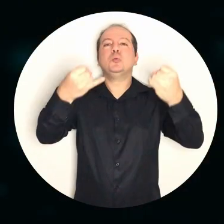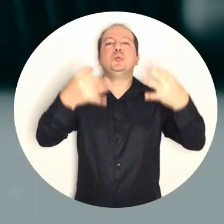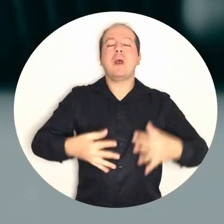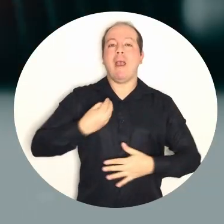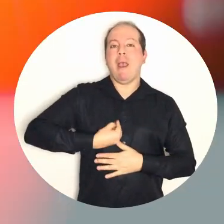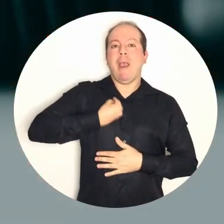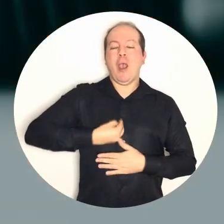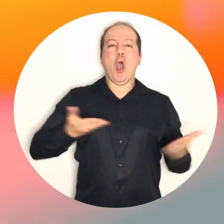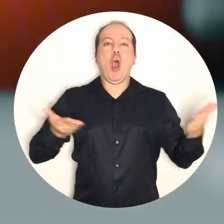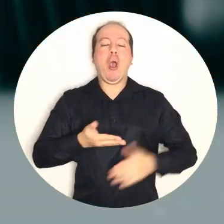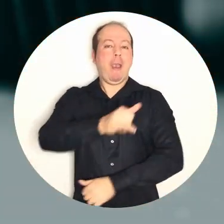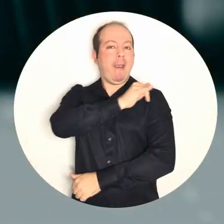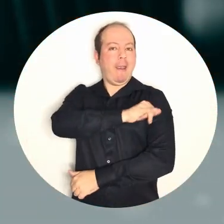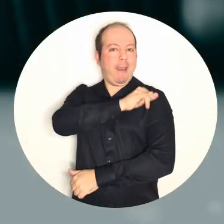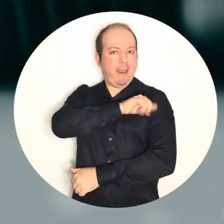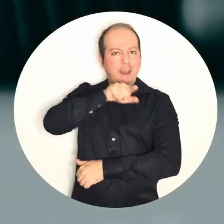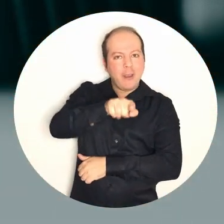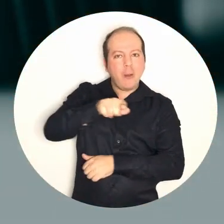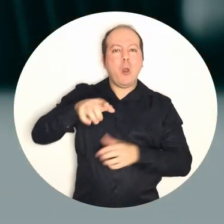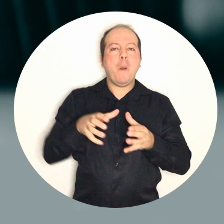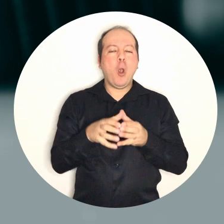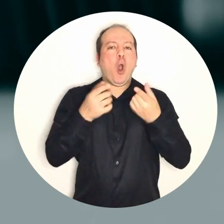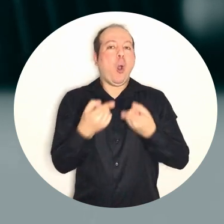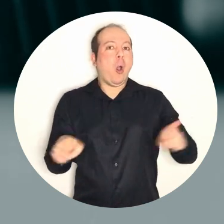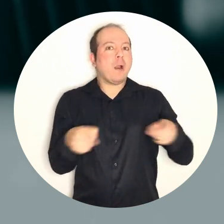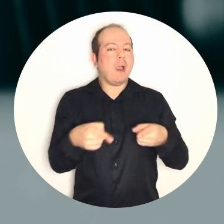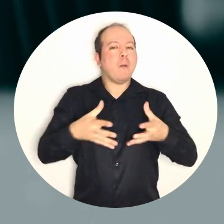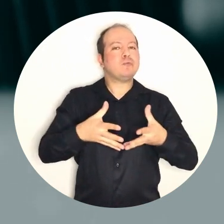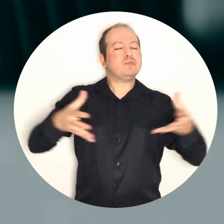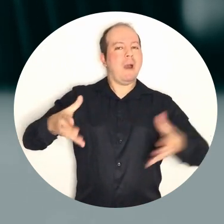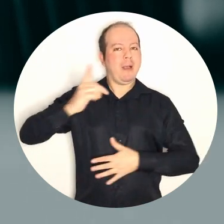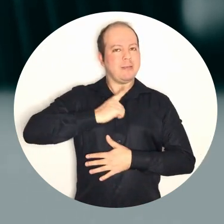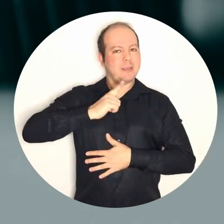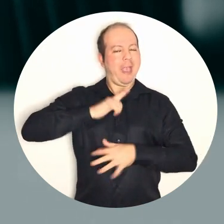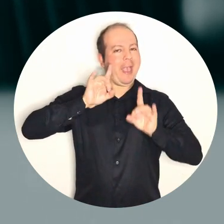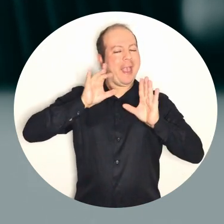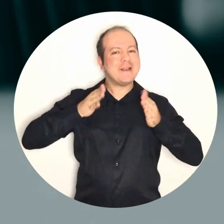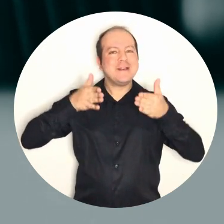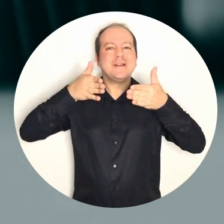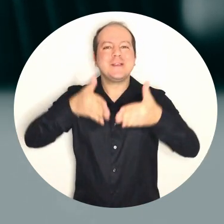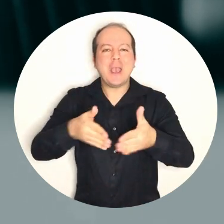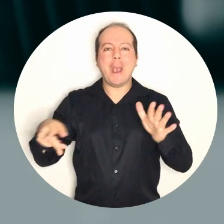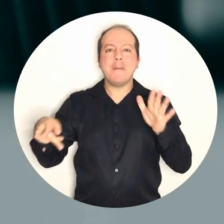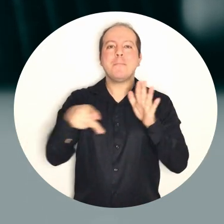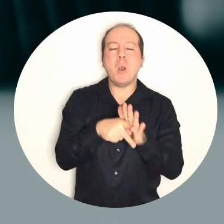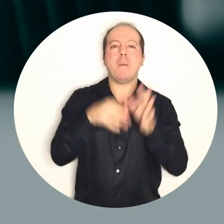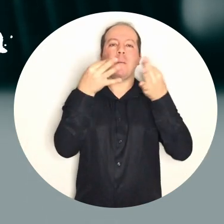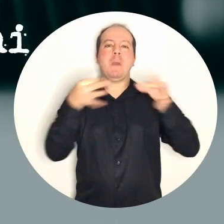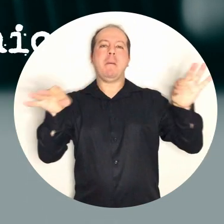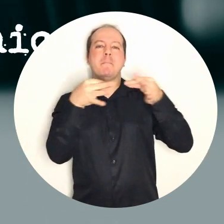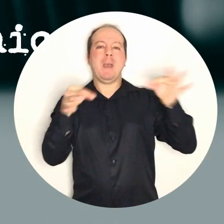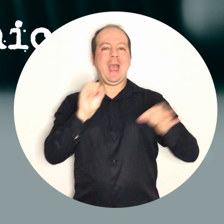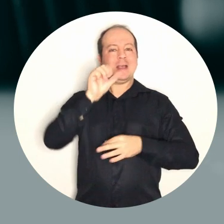dizendo: existe hoje, no Rio de Janeiro, uma grande orquestra destinada exclusivamente a